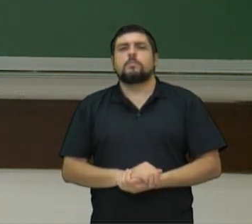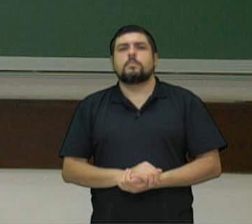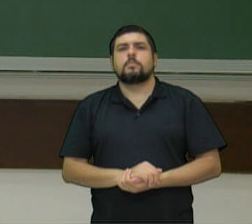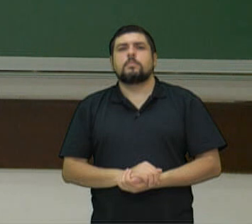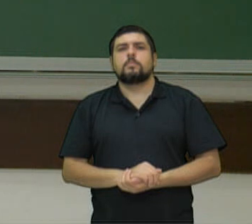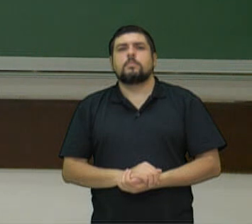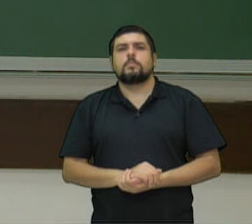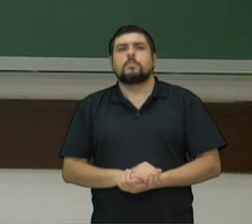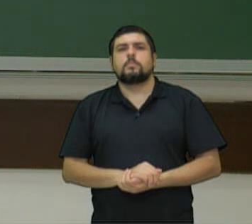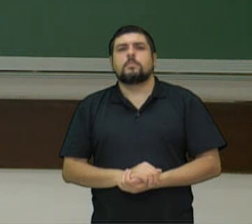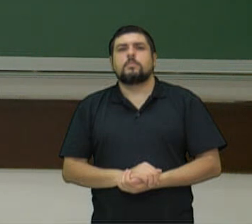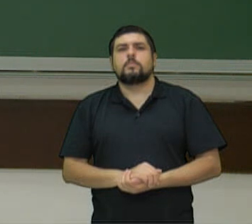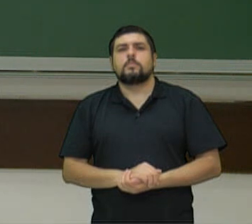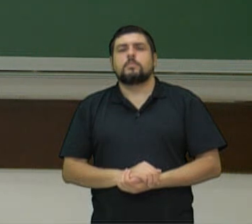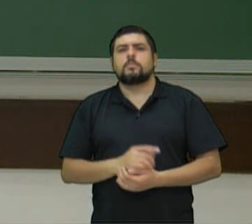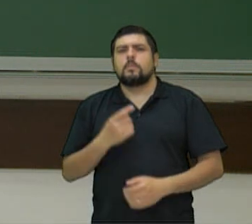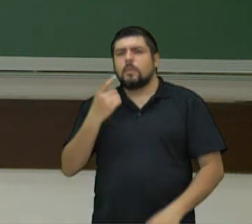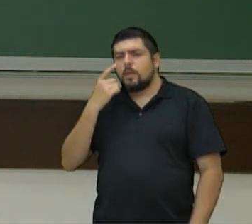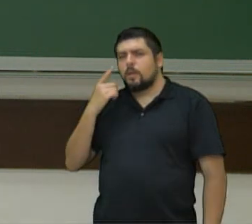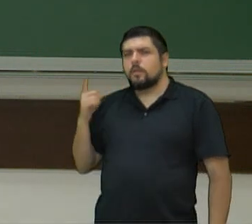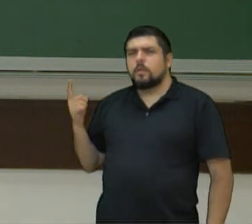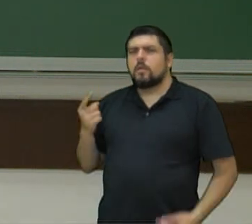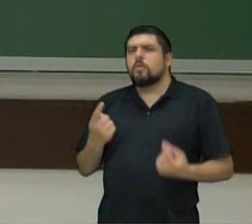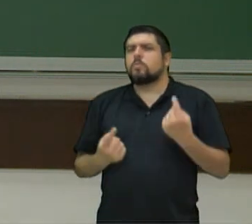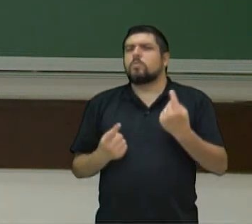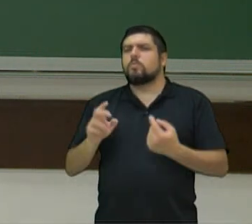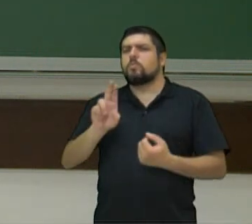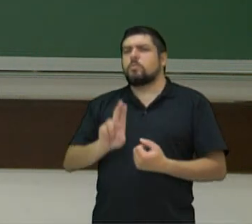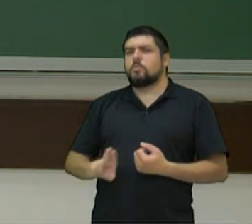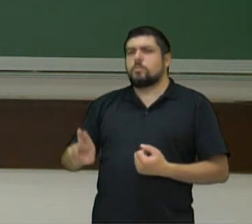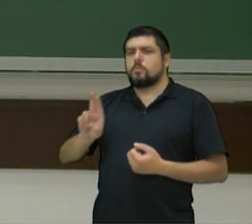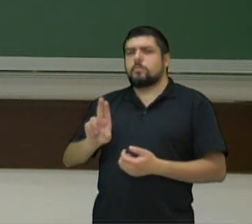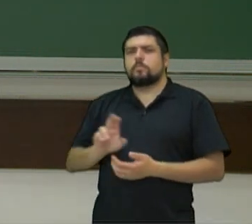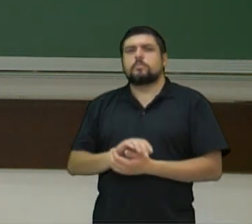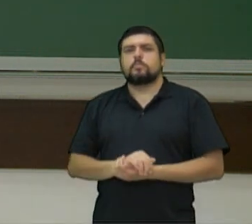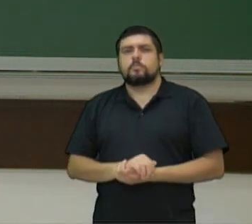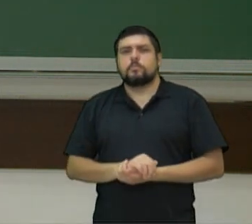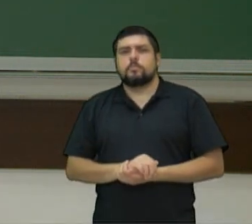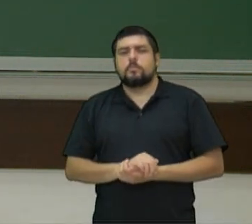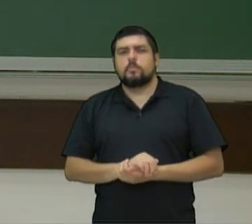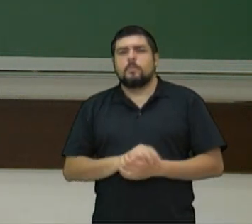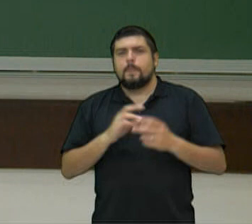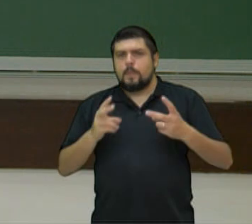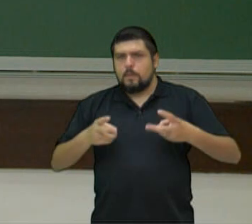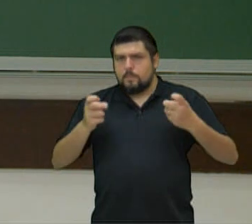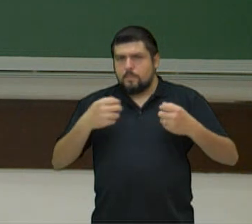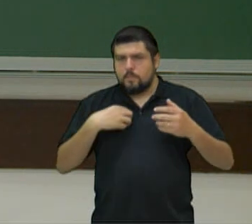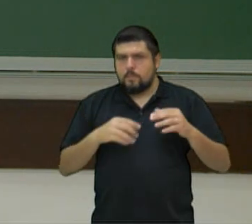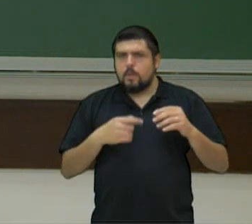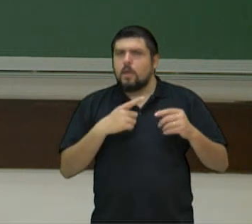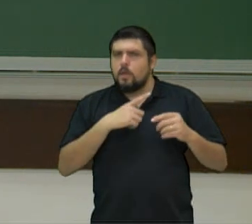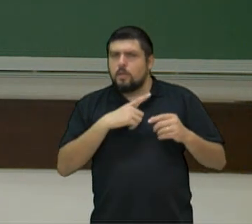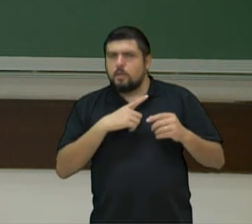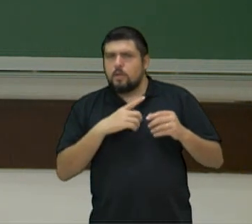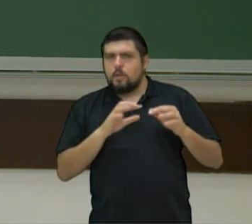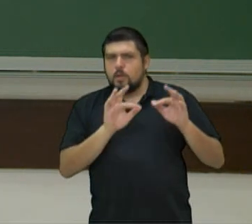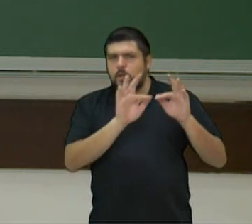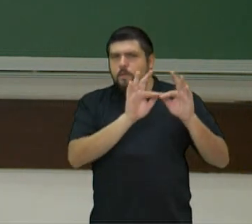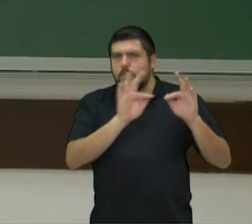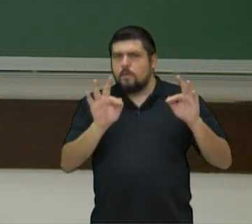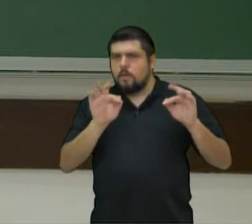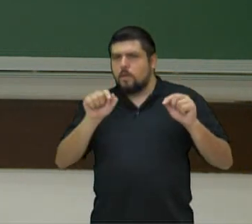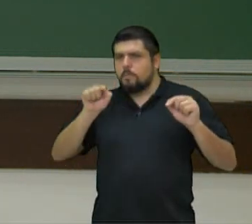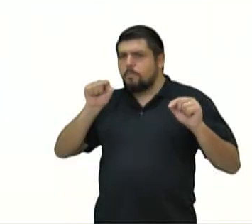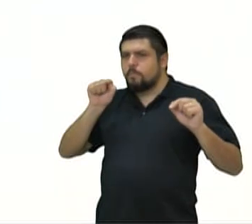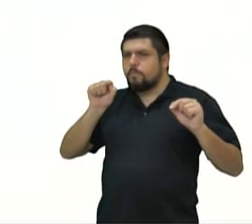"but" or "however". Qual dos dois nós vamos usar nesse caso? Prestem atenção que aqui nós temos uma oração, um ponto,